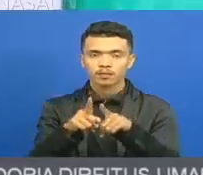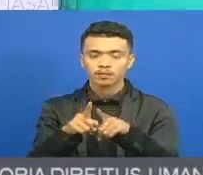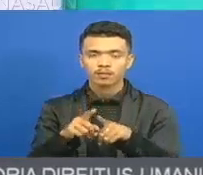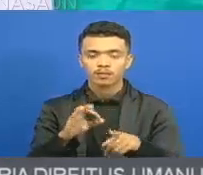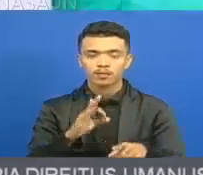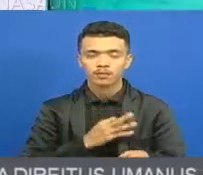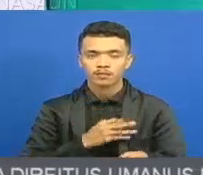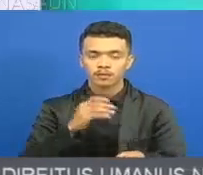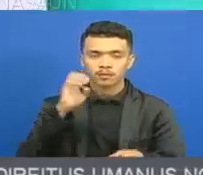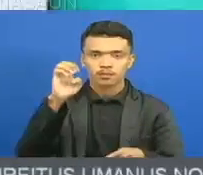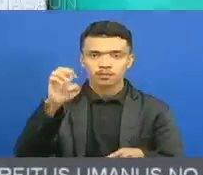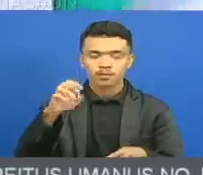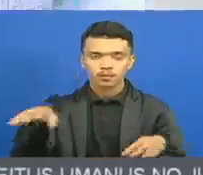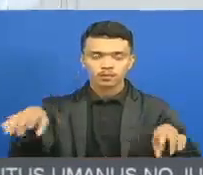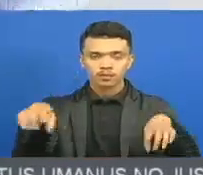dele, expulsão toma,